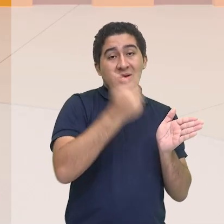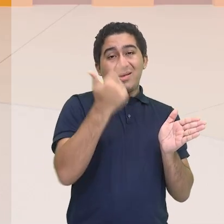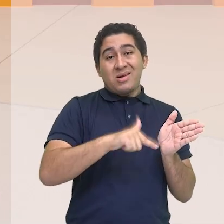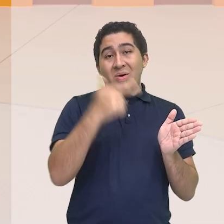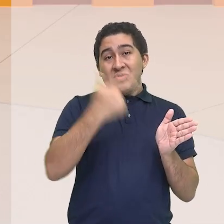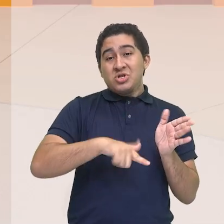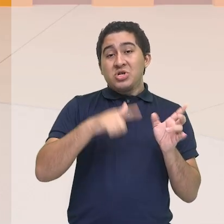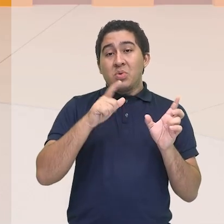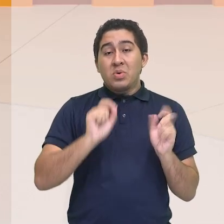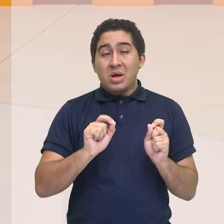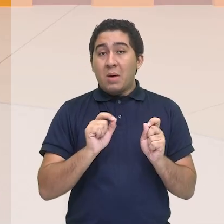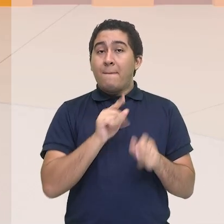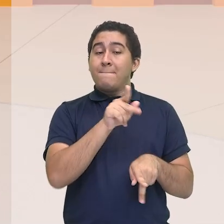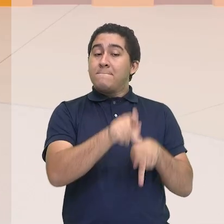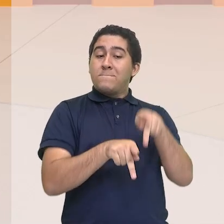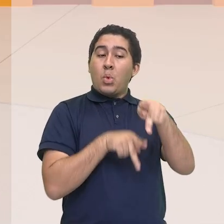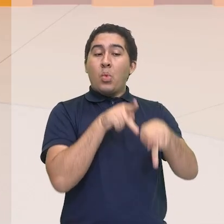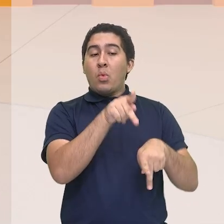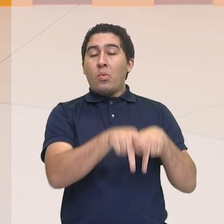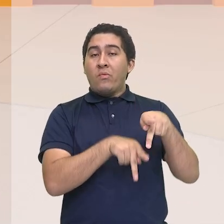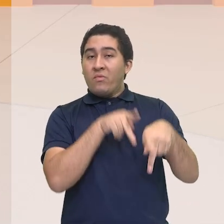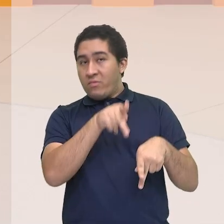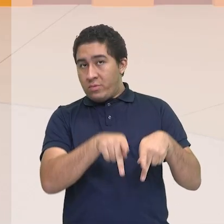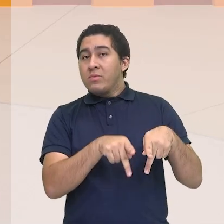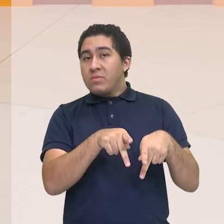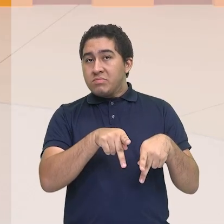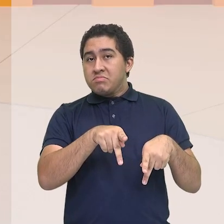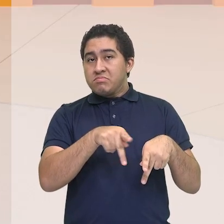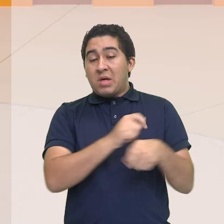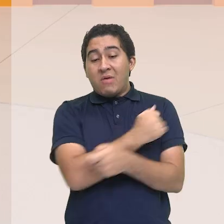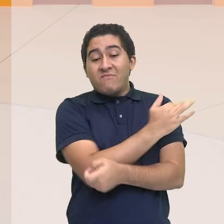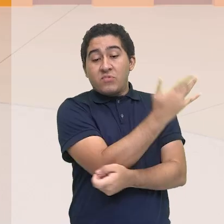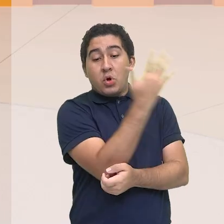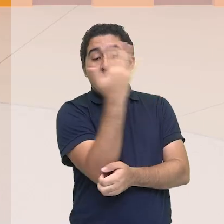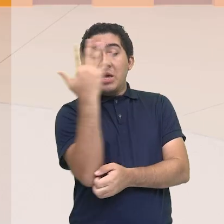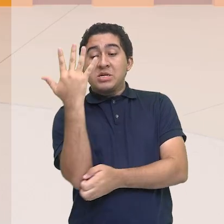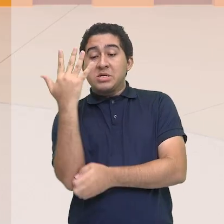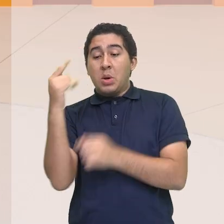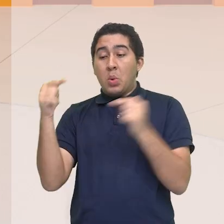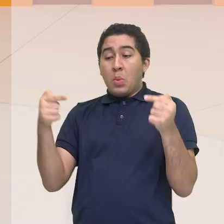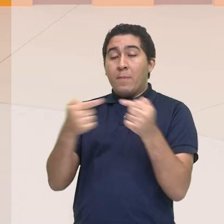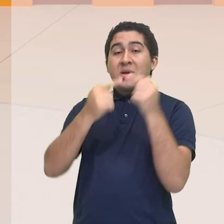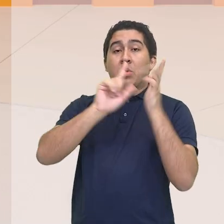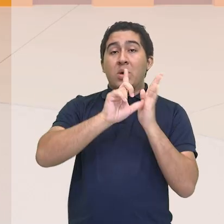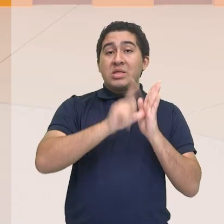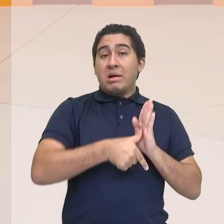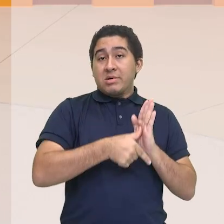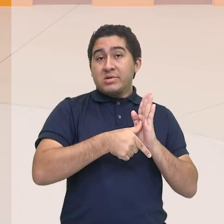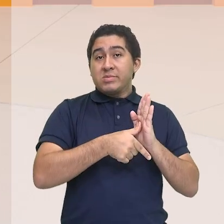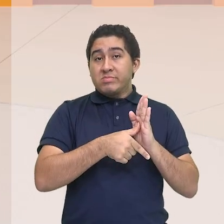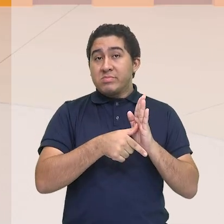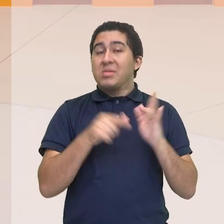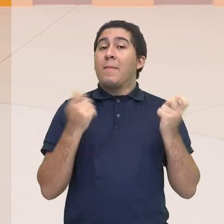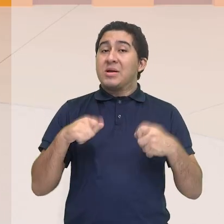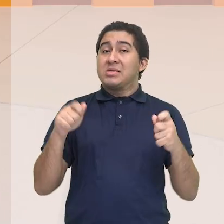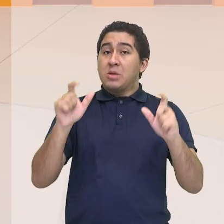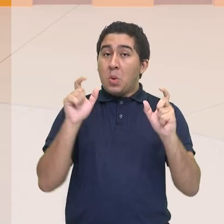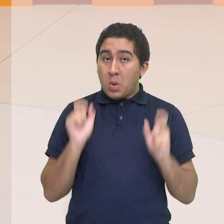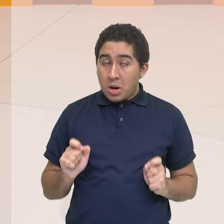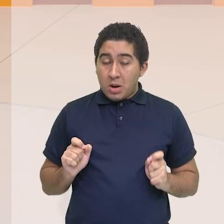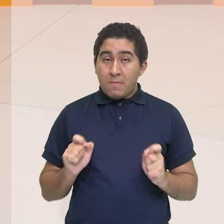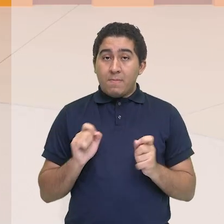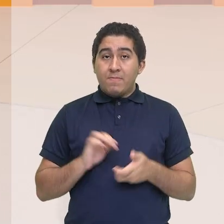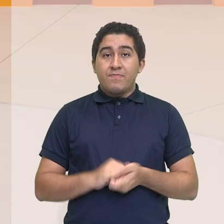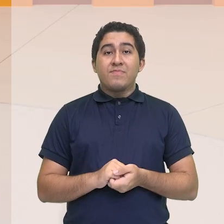existia civilização, ou que a floresta era o sinônimo de atraso e era necessário, então,